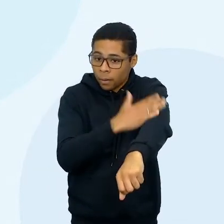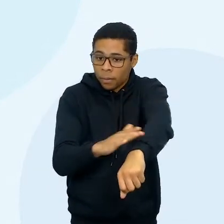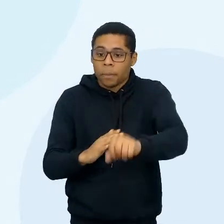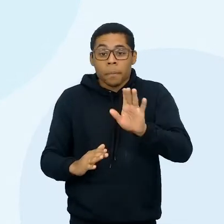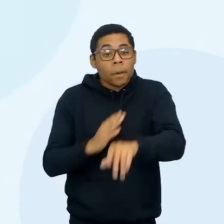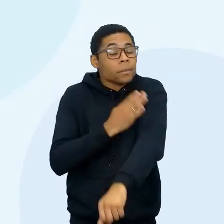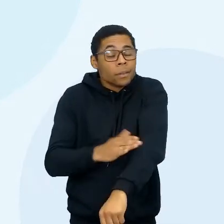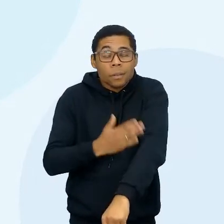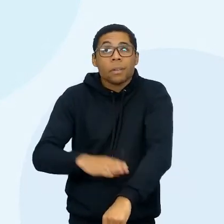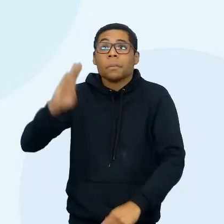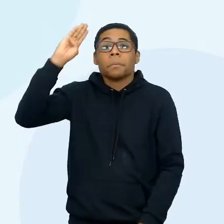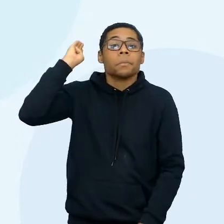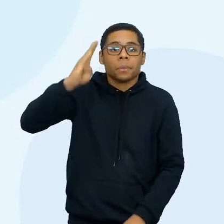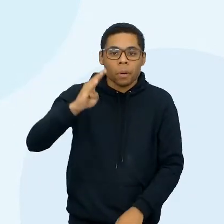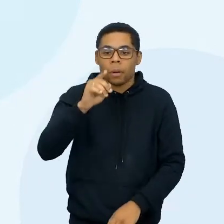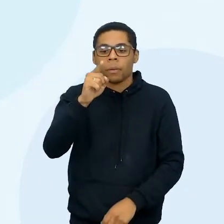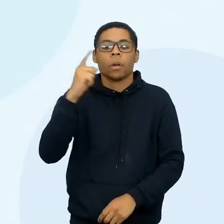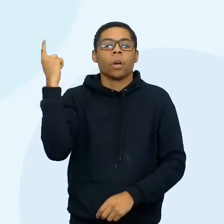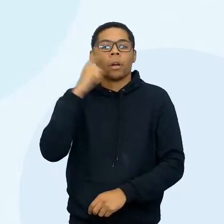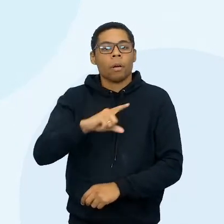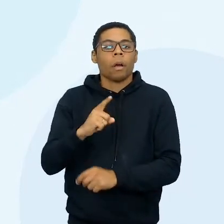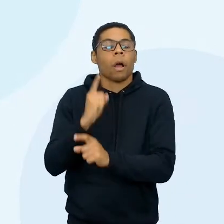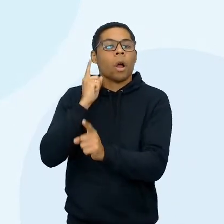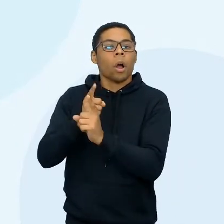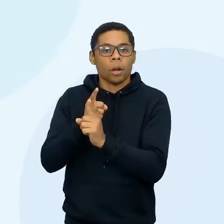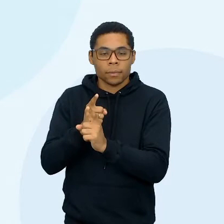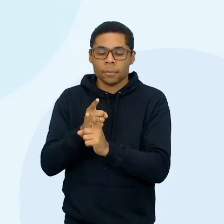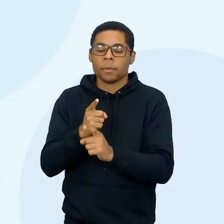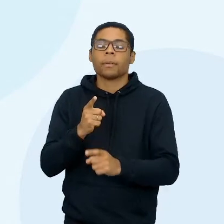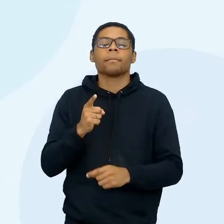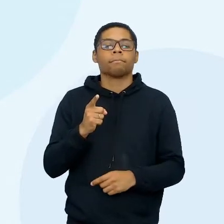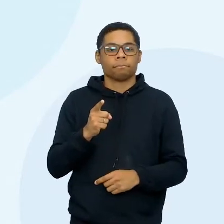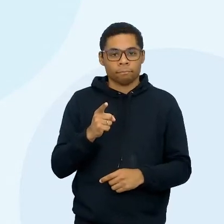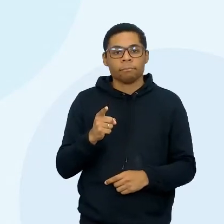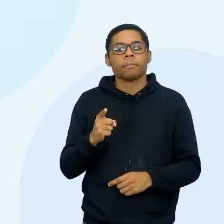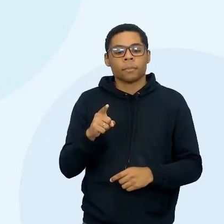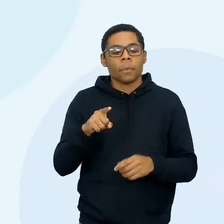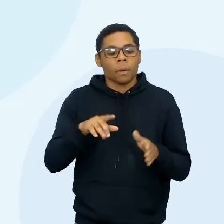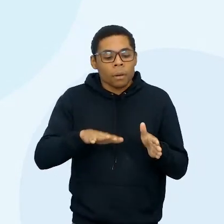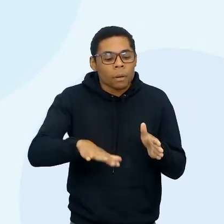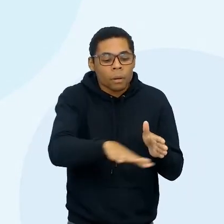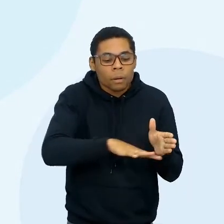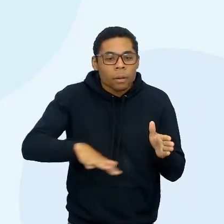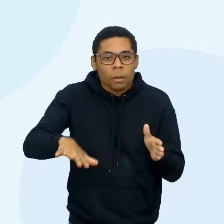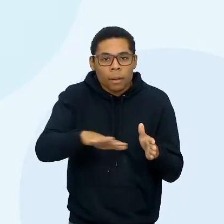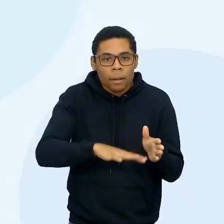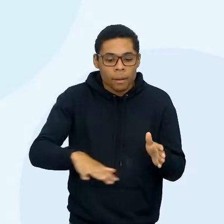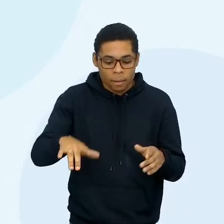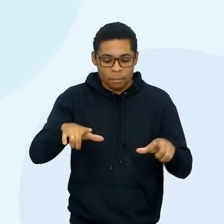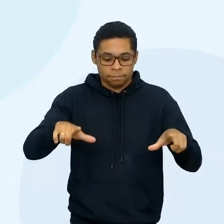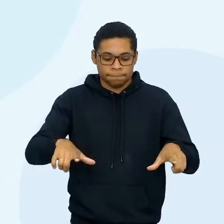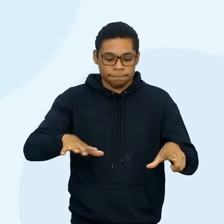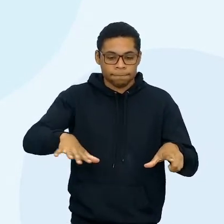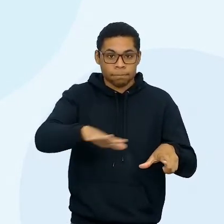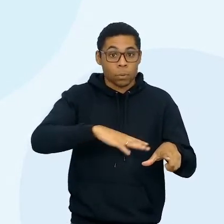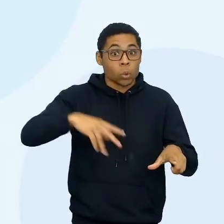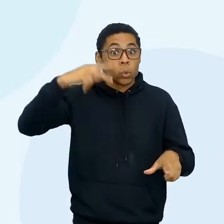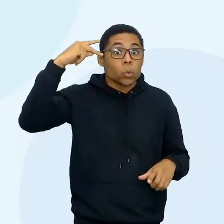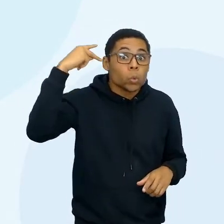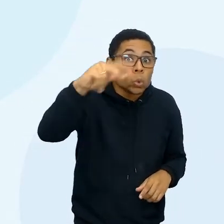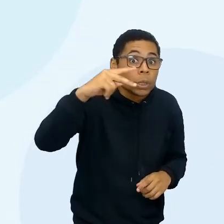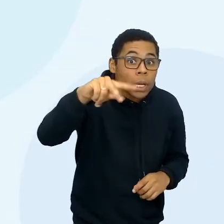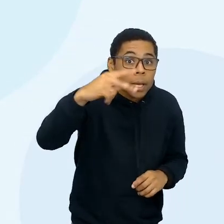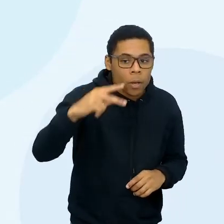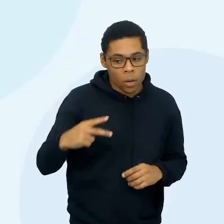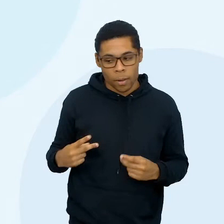treino principal é você encontrar a proporção, a escala da planta do seu protótipo,